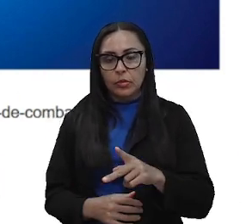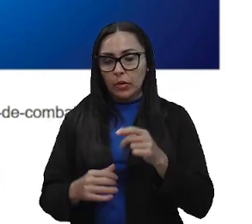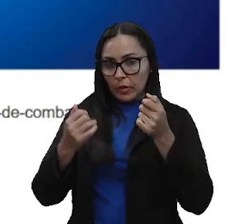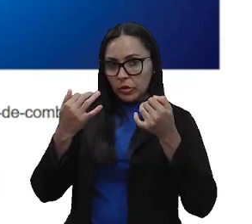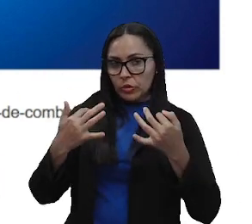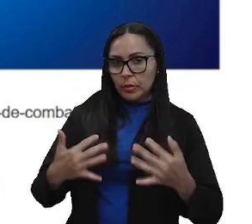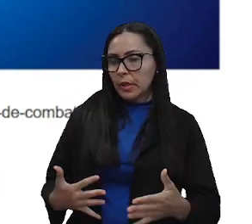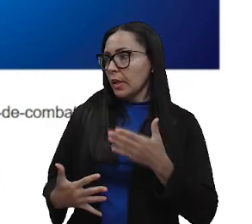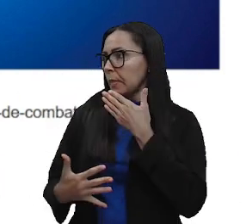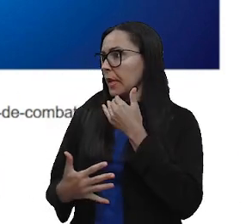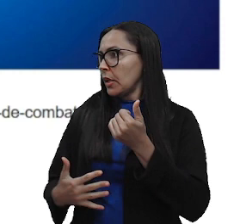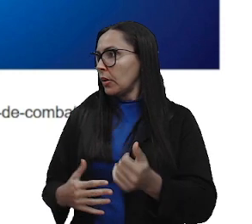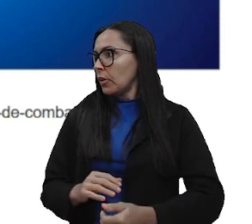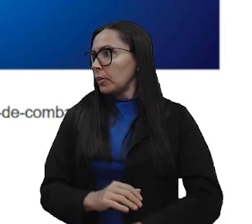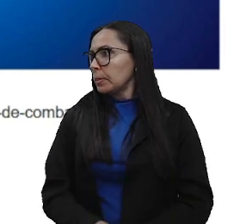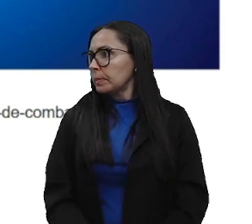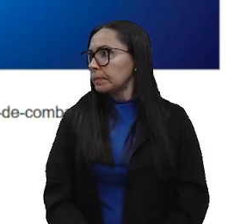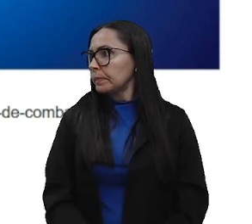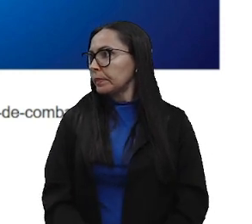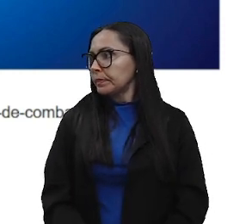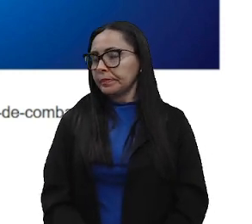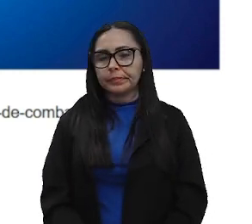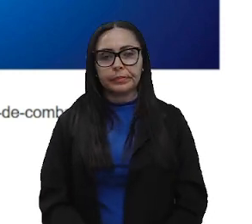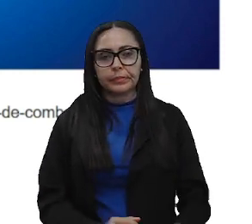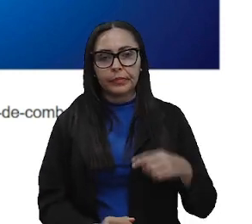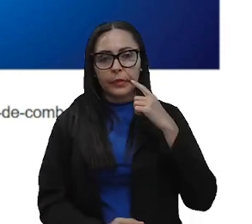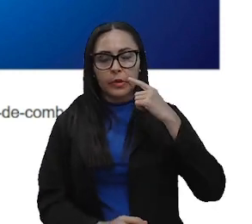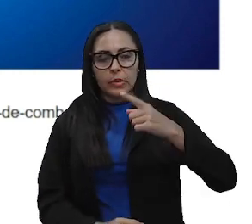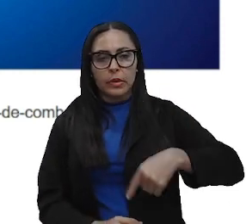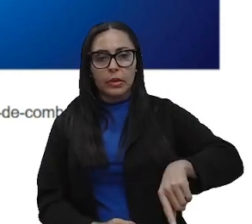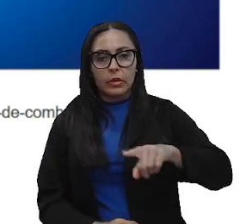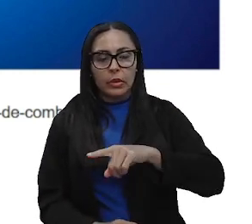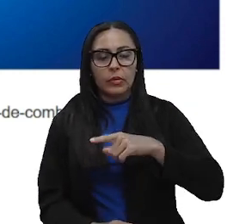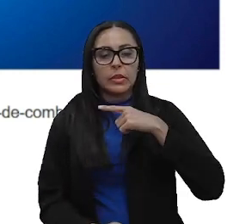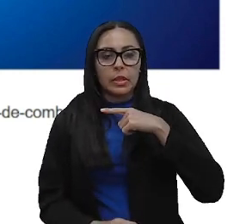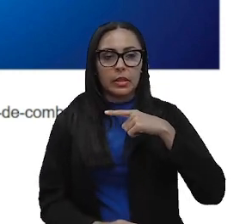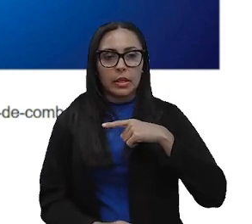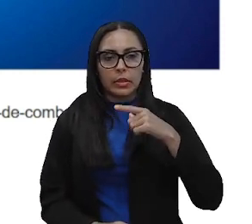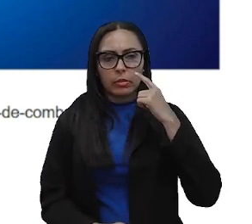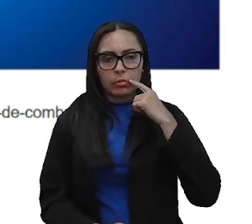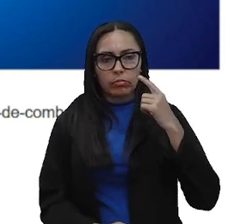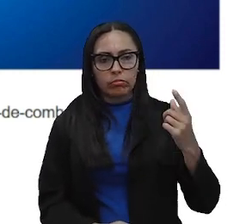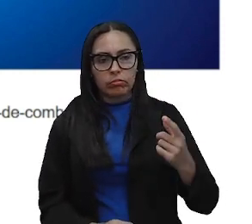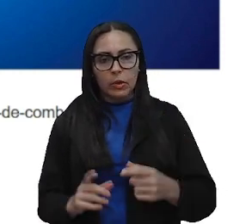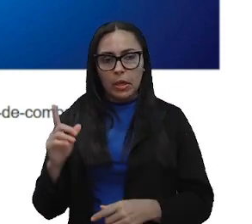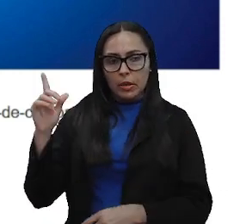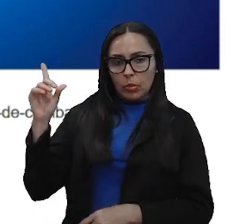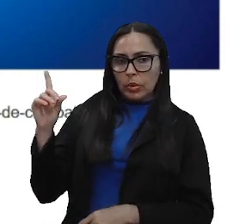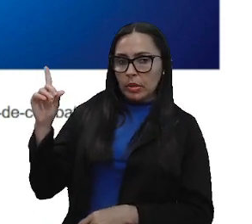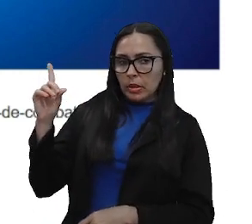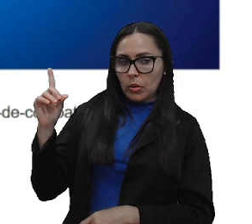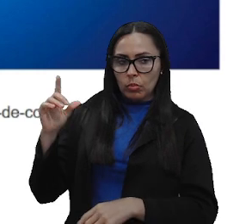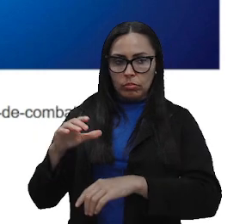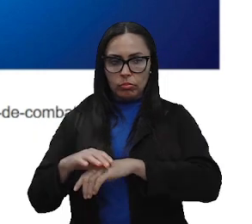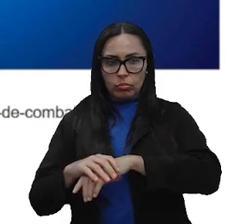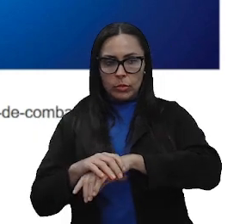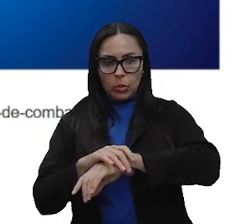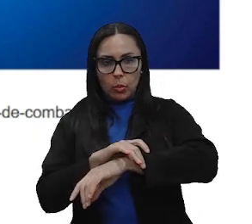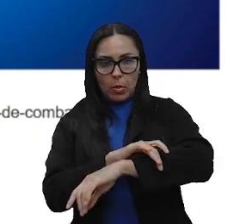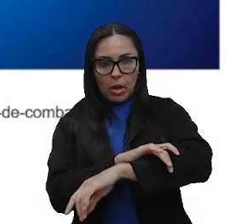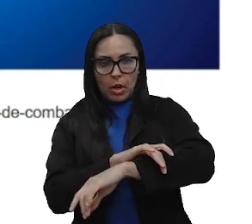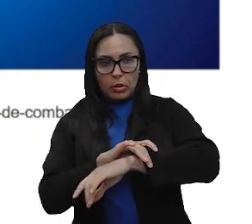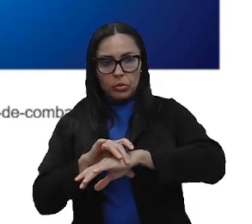vocês. E do seu lado direito, você tem uma imagem de um braço com... Que luzinha é essa,